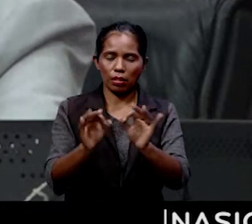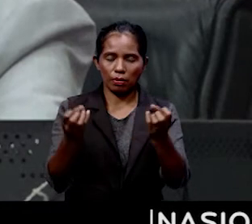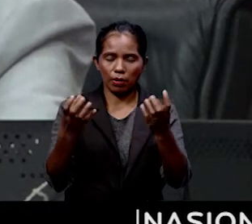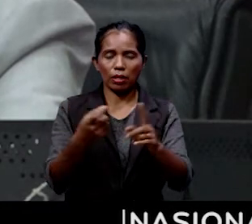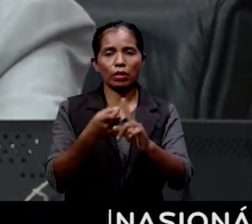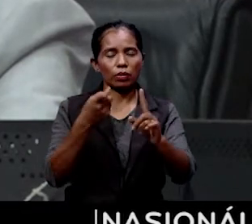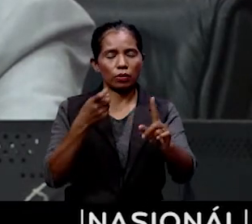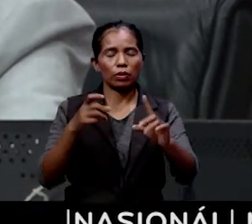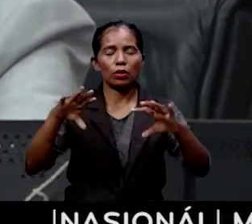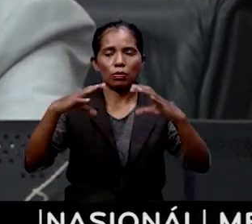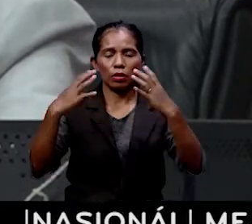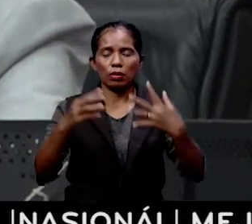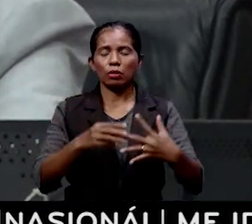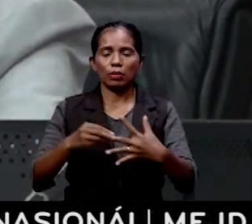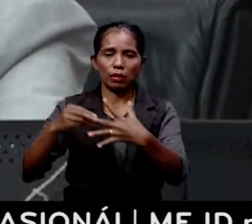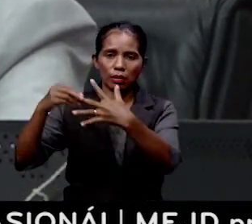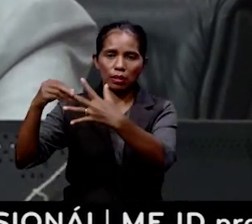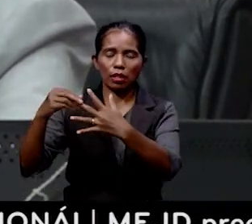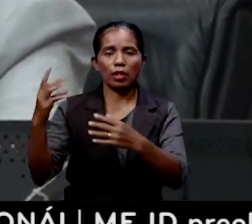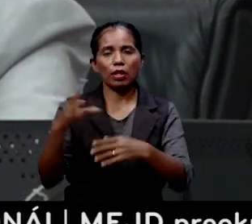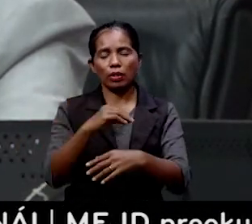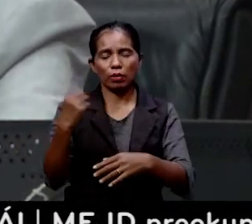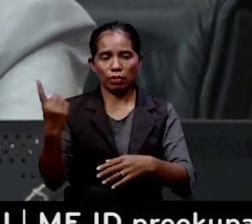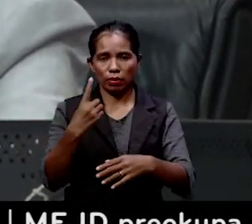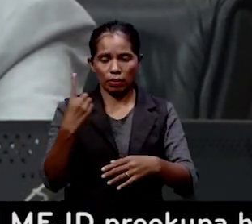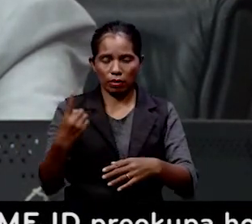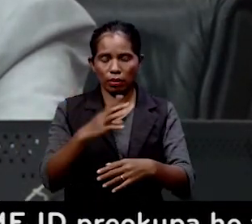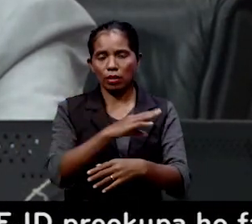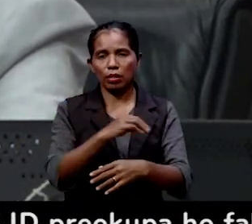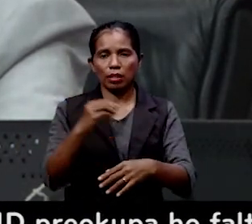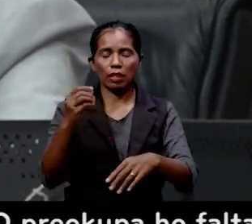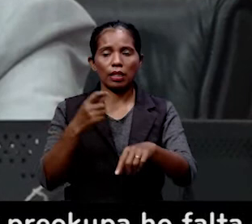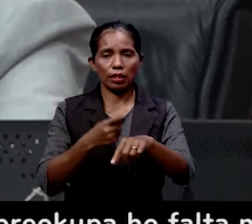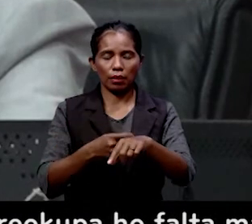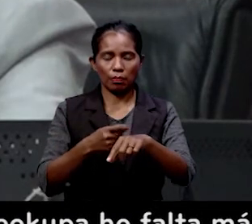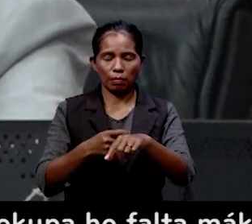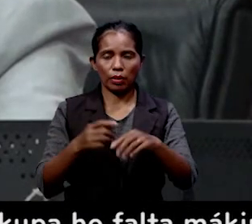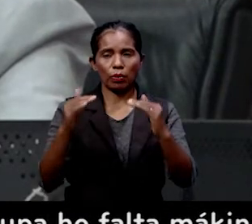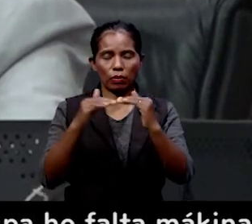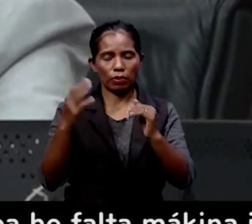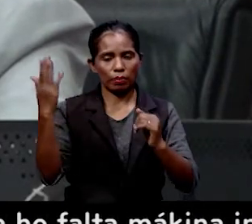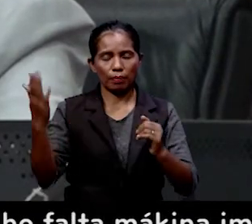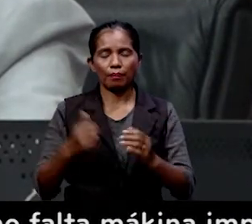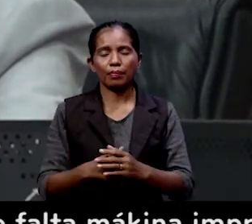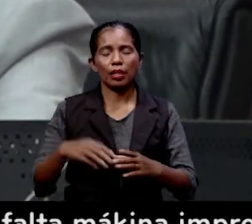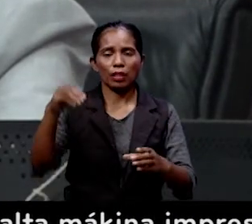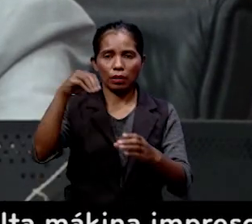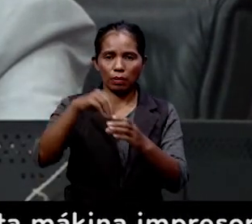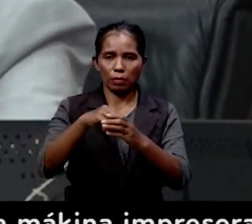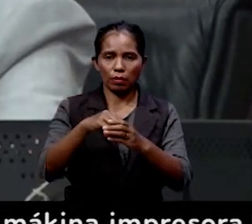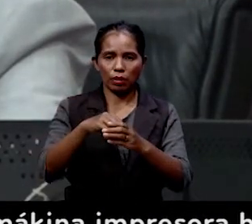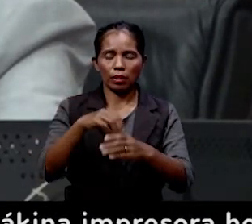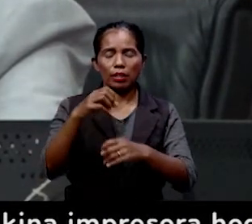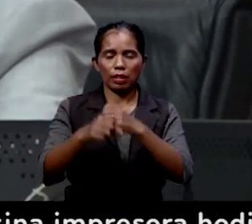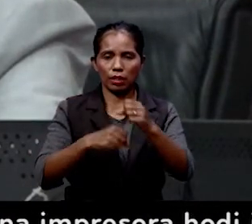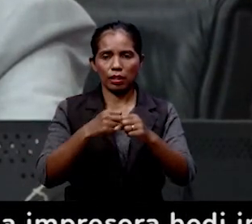comissão, especializadas, permanente, Sira, durante, seção legislativa, idane, inclui, moch, durante, periúdo,